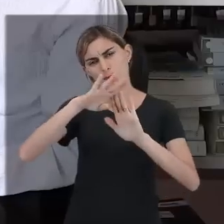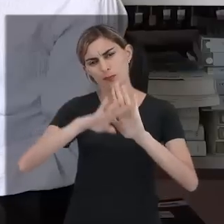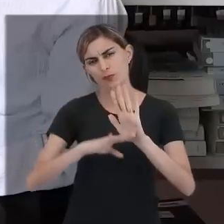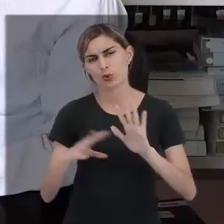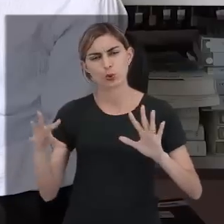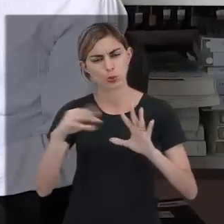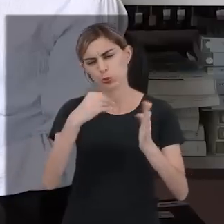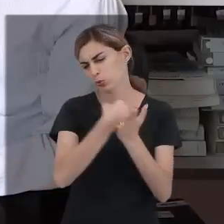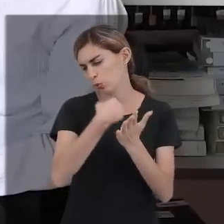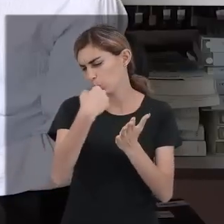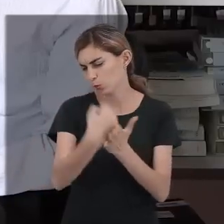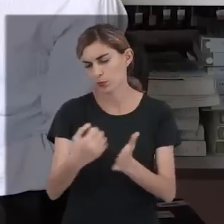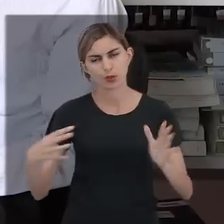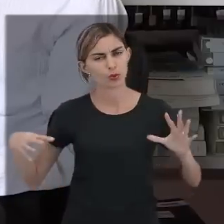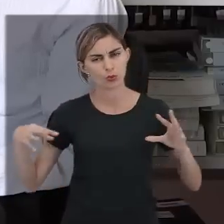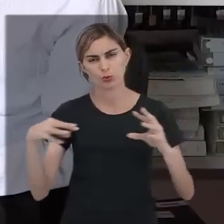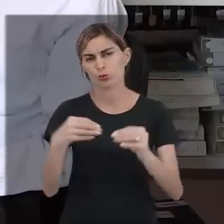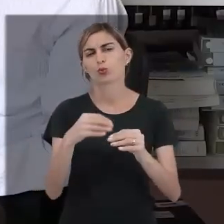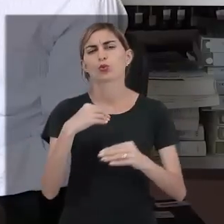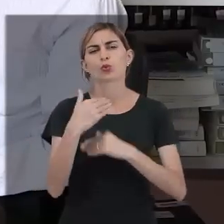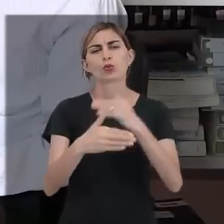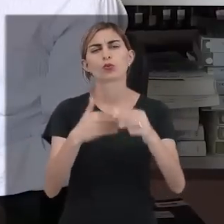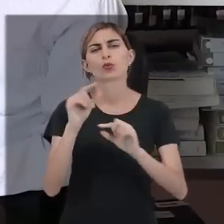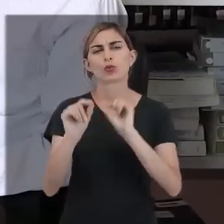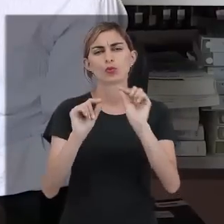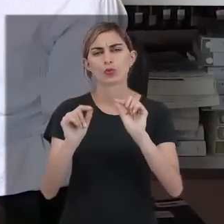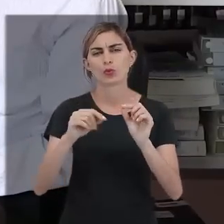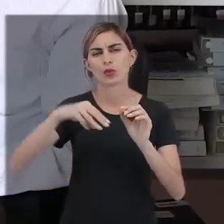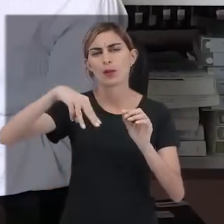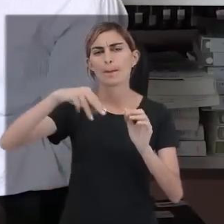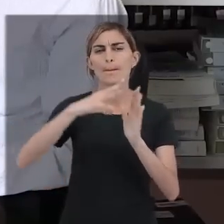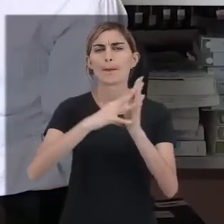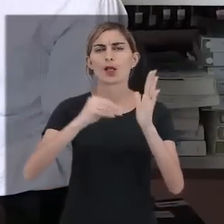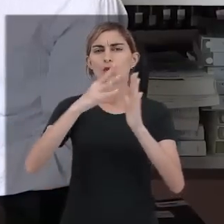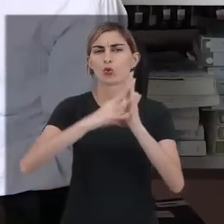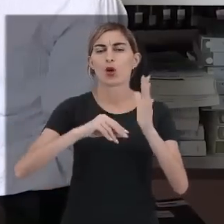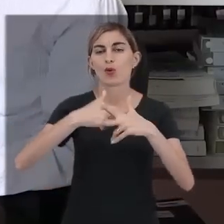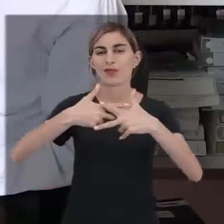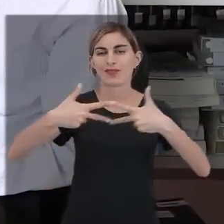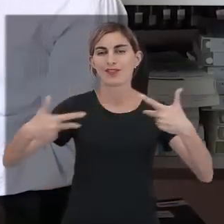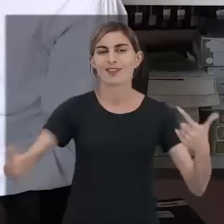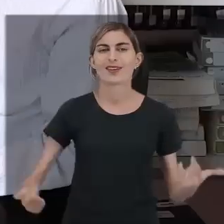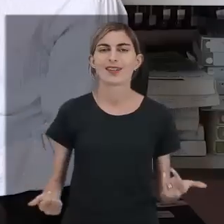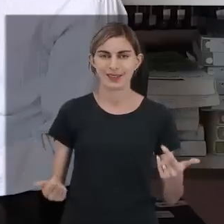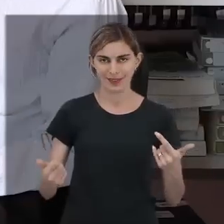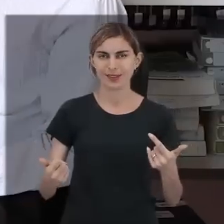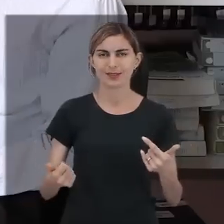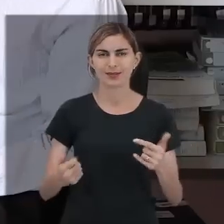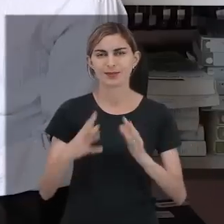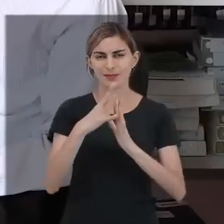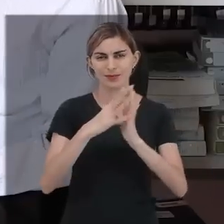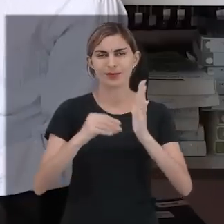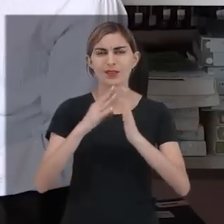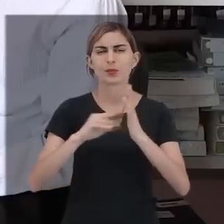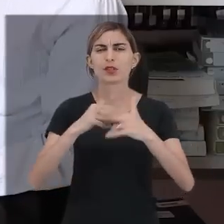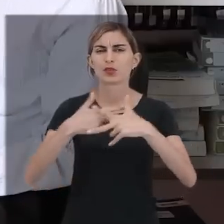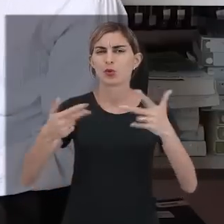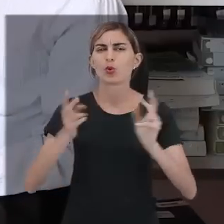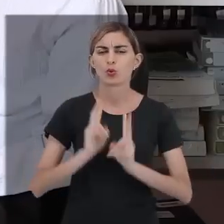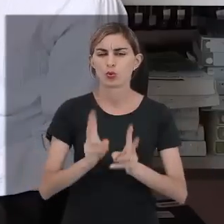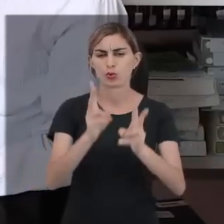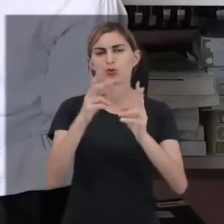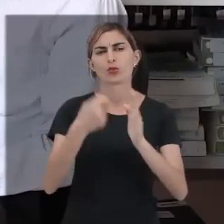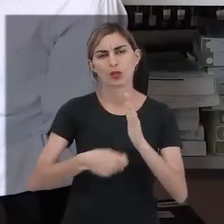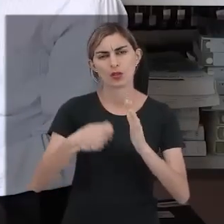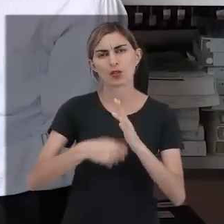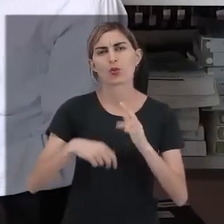toda a sua documentação através de quê? Através de um manual da qualidade. Só que esse termo manual da qualidade, o manual vai continuar existindo,